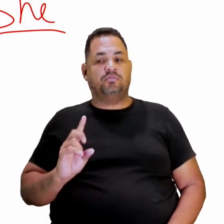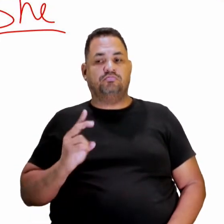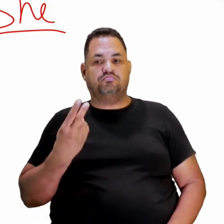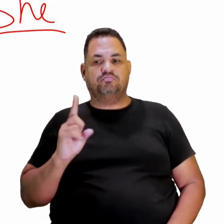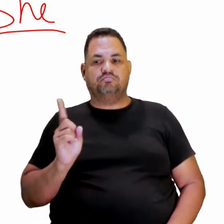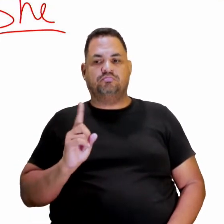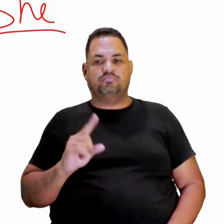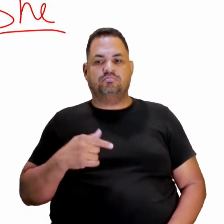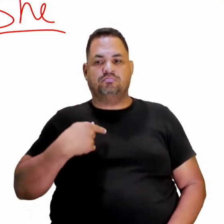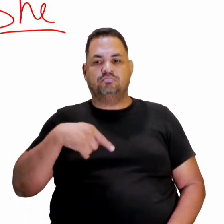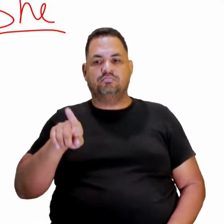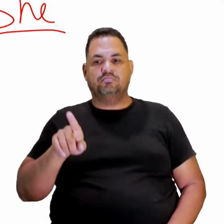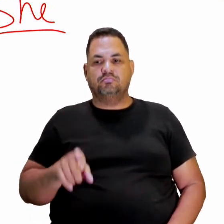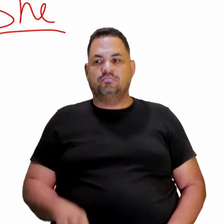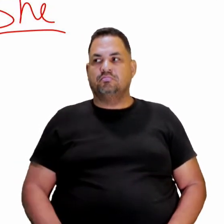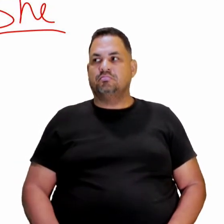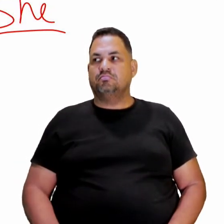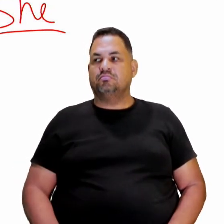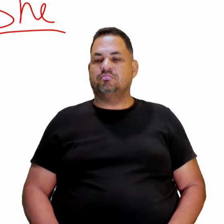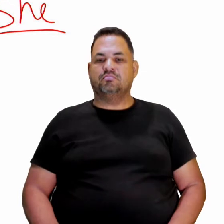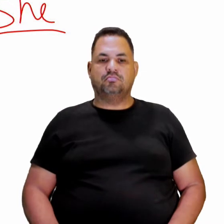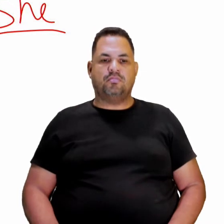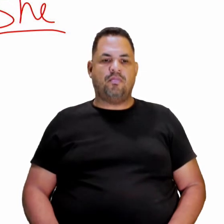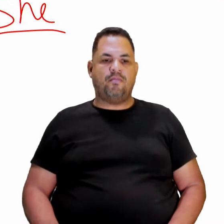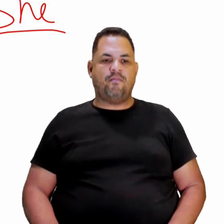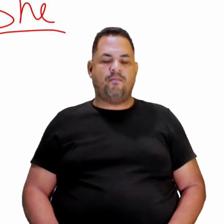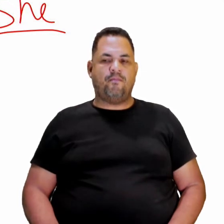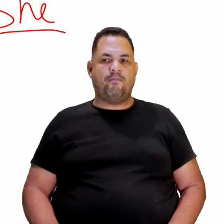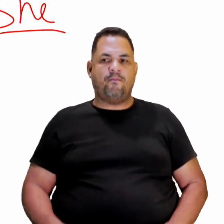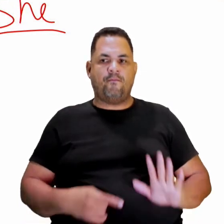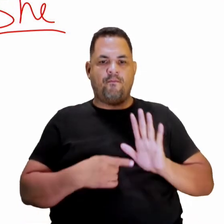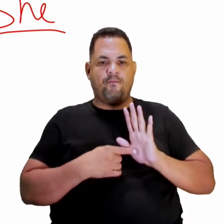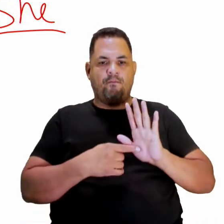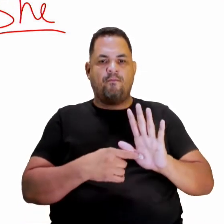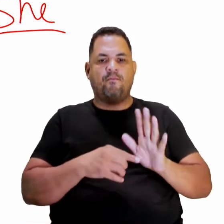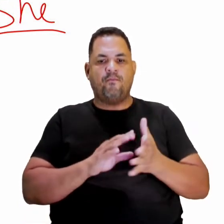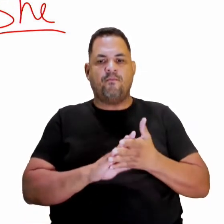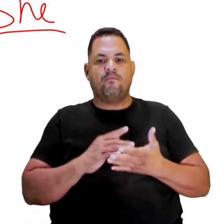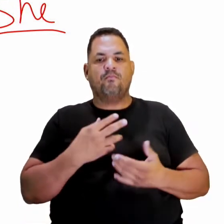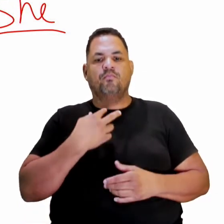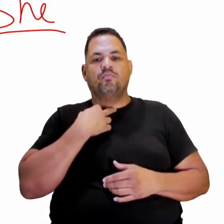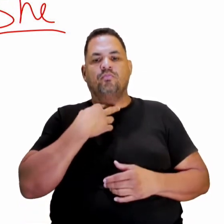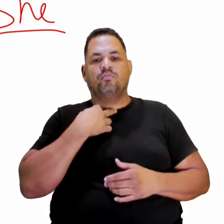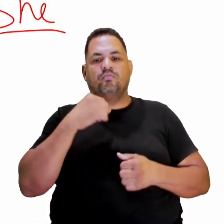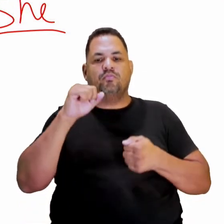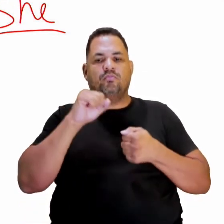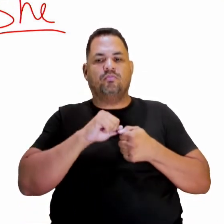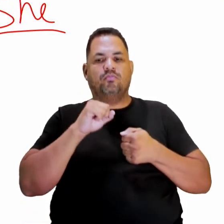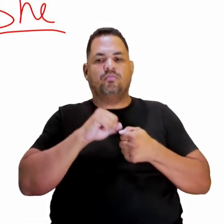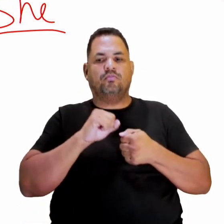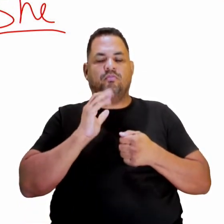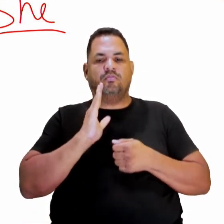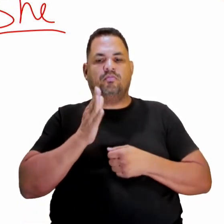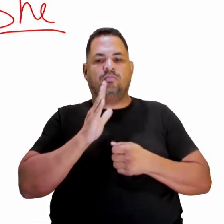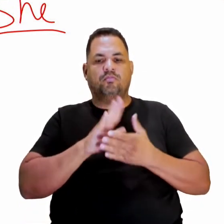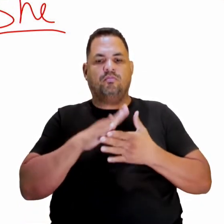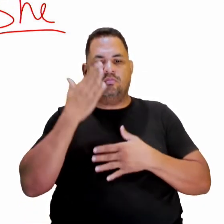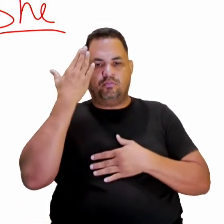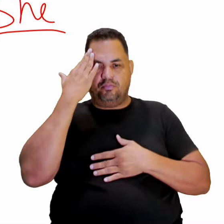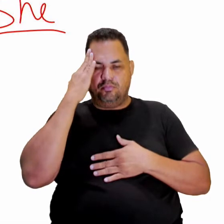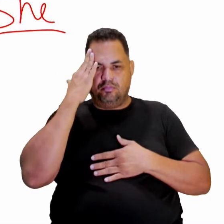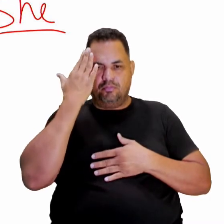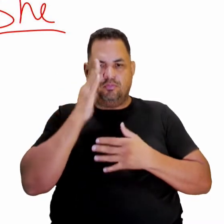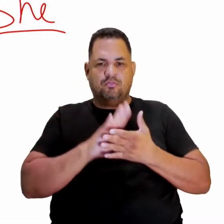foram. Muito bem. Isso aqui é para mostrar para vocês o que vocês não podem fazer, mas vocês já